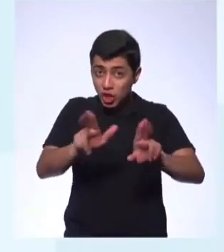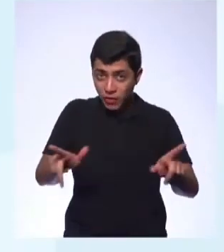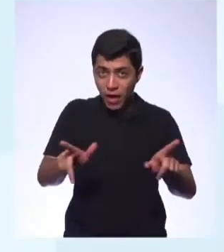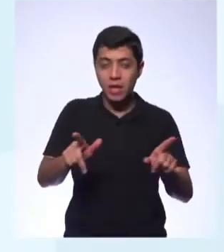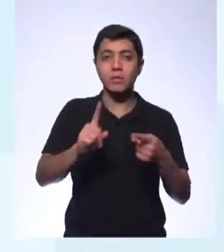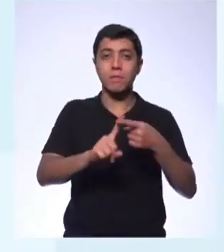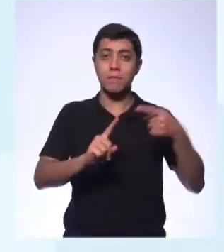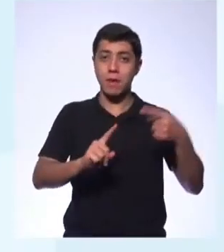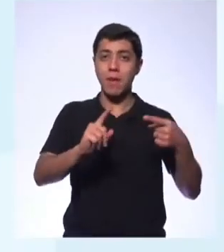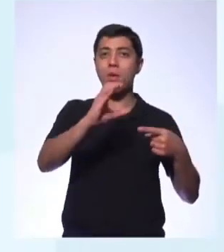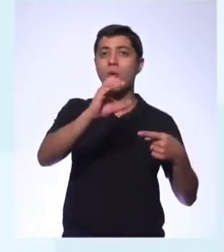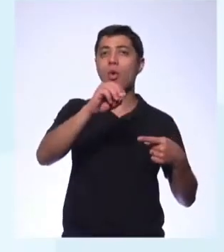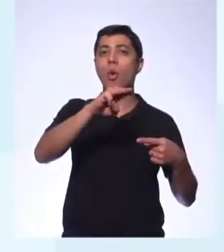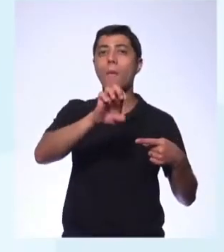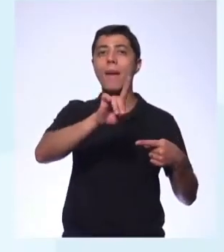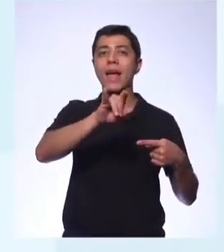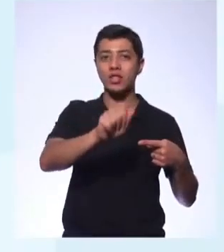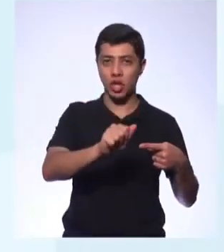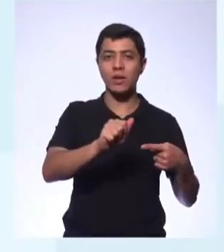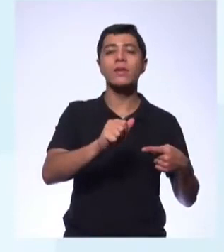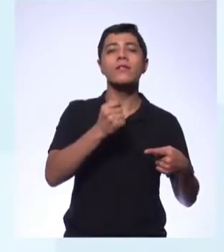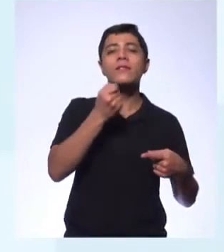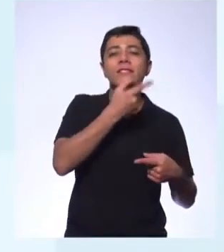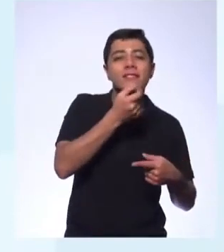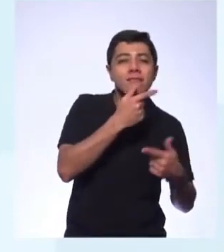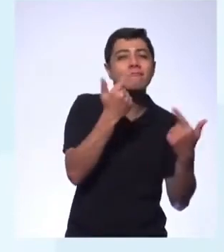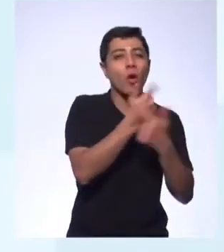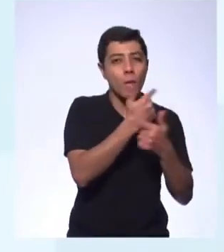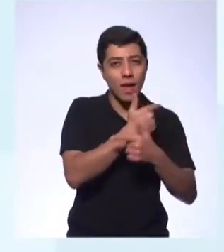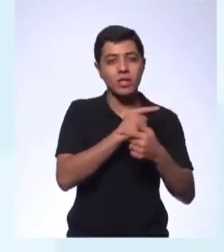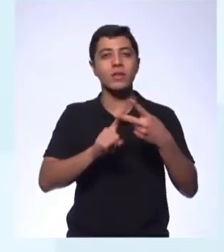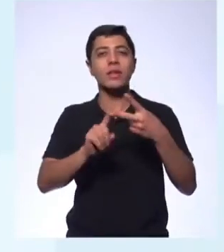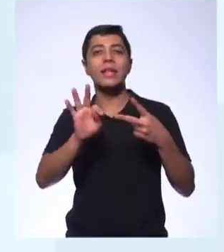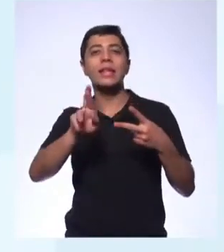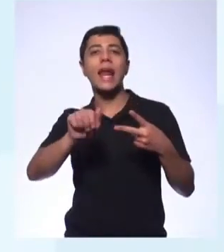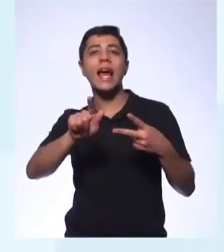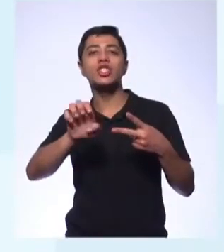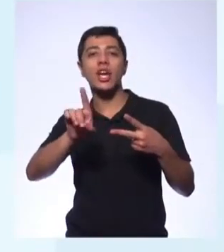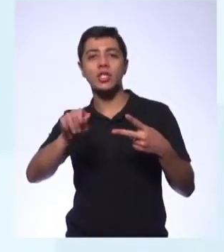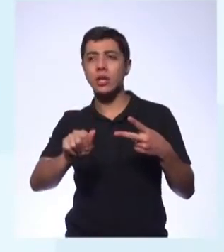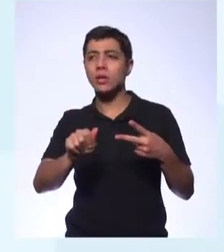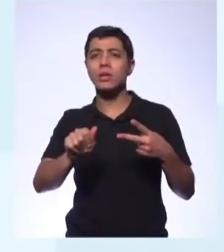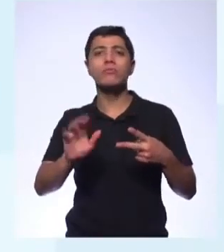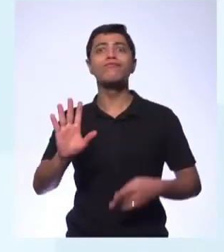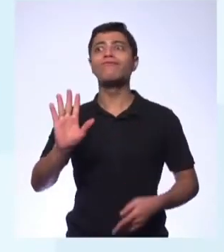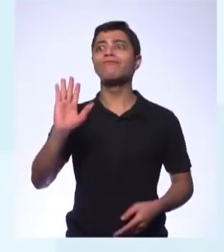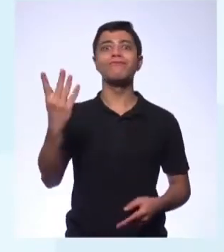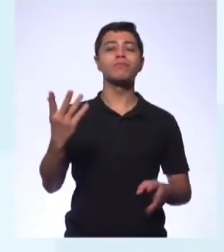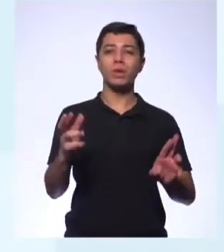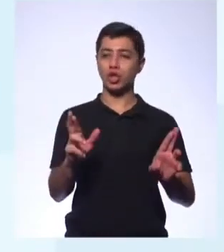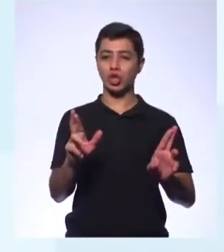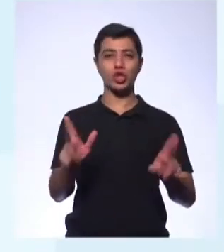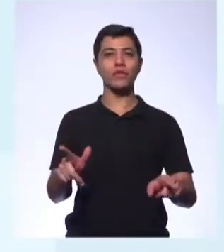Posicionar-se criticamente diante do texto, defendendo um ponto de vista coerente a partir